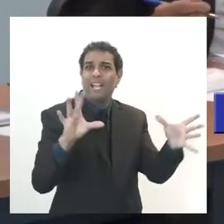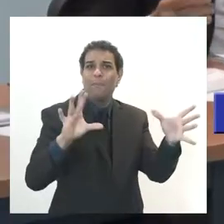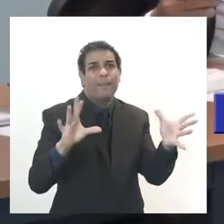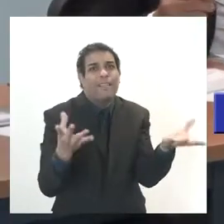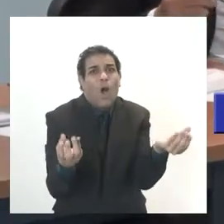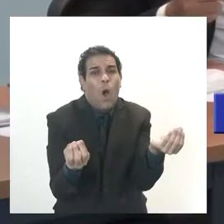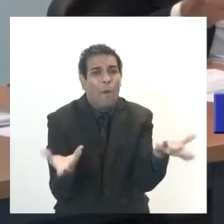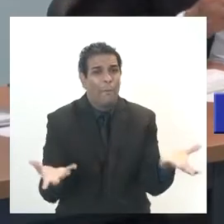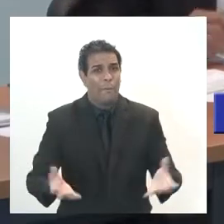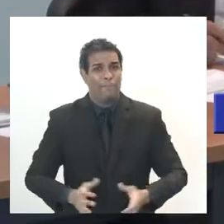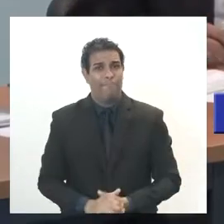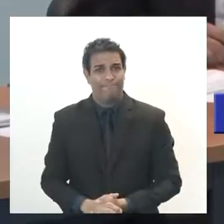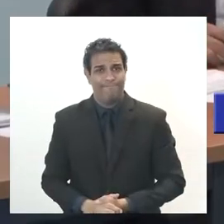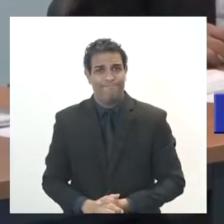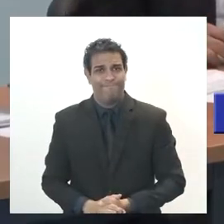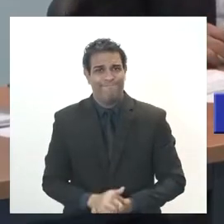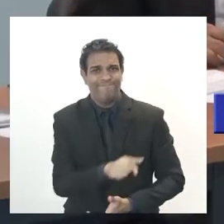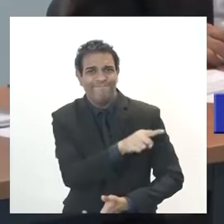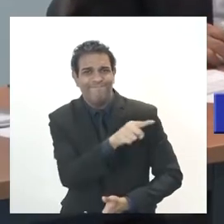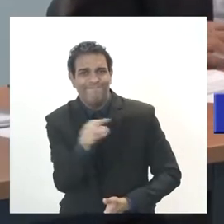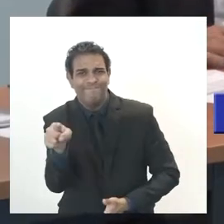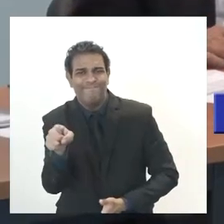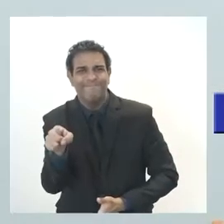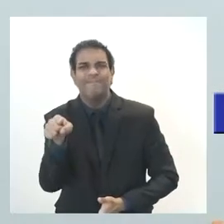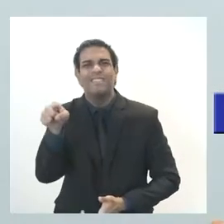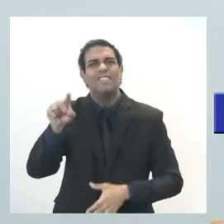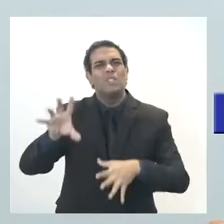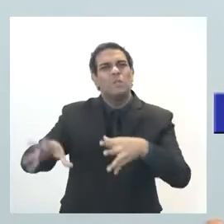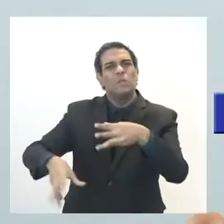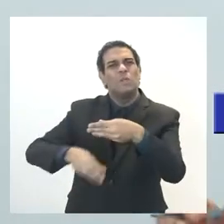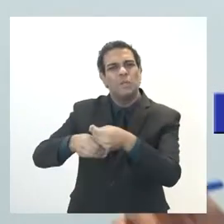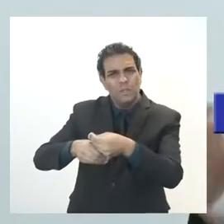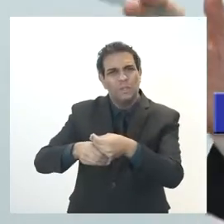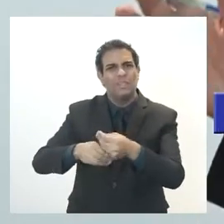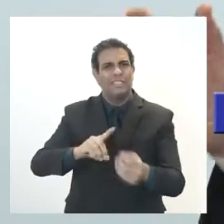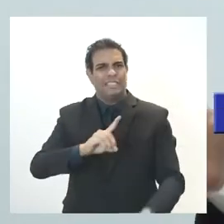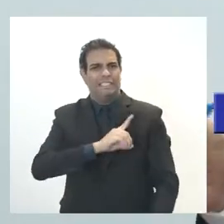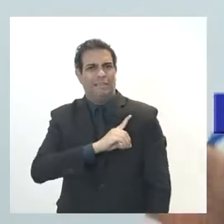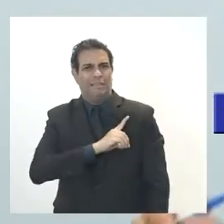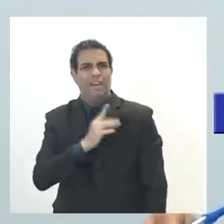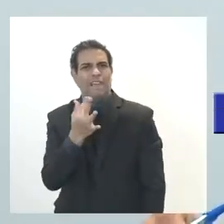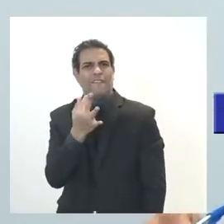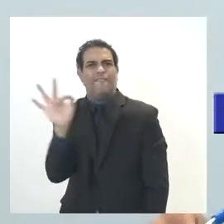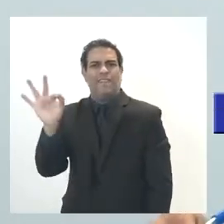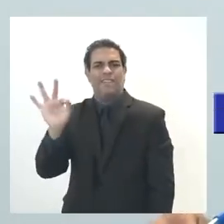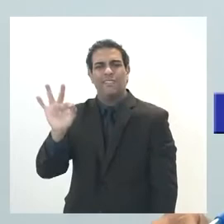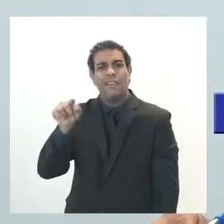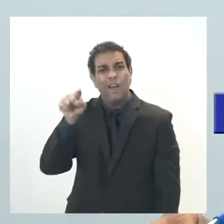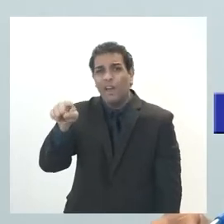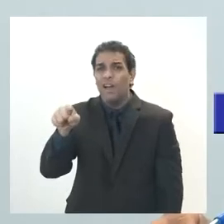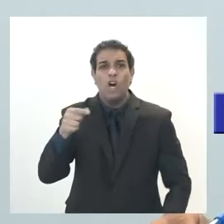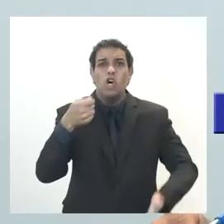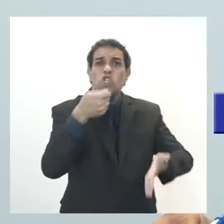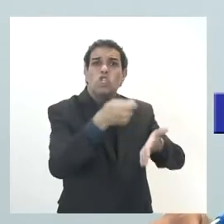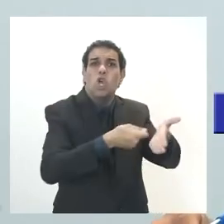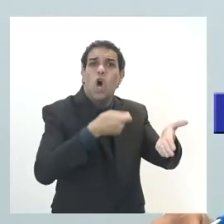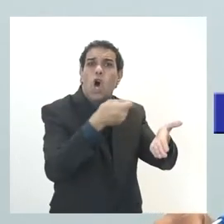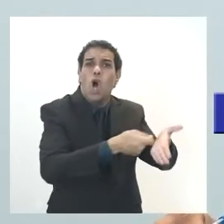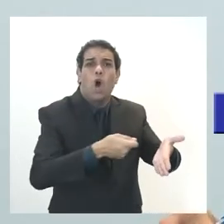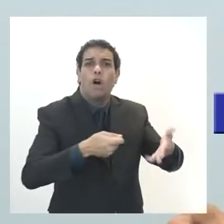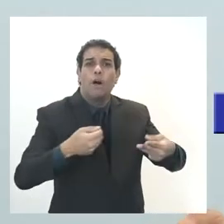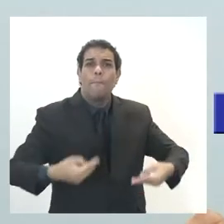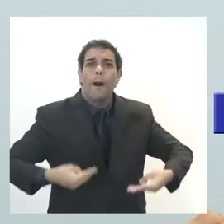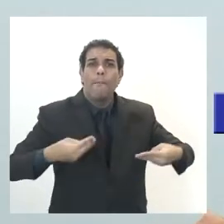a nossa mente Mas você tá o exemplo delegado Alexandre Saraiva delegado federal que denunciou o ministro do meio